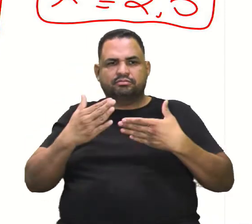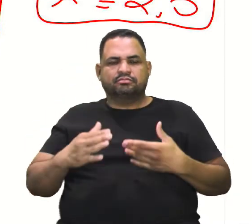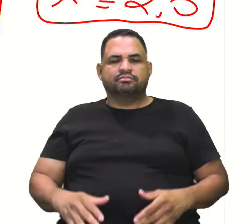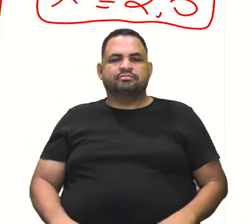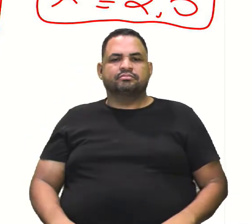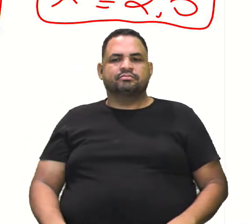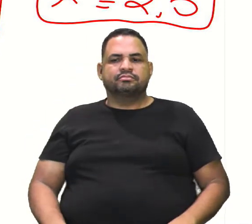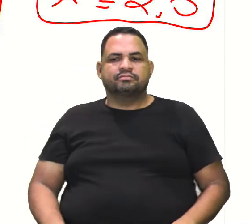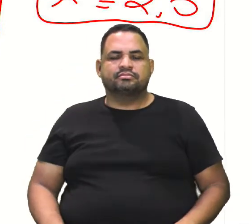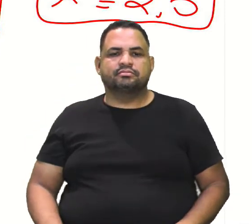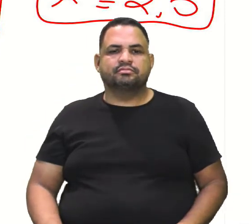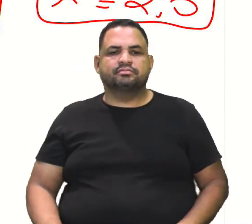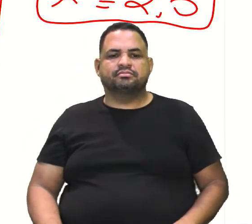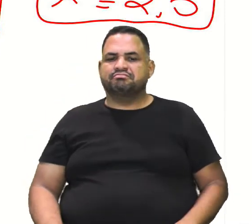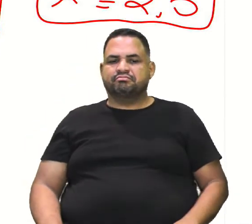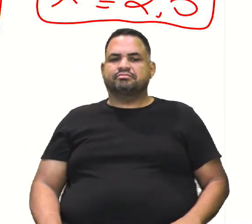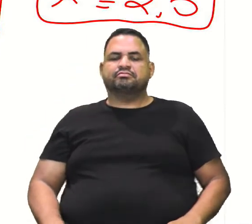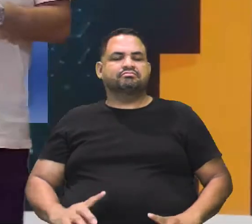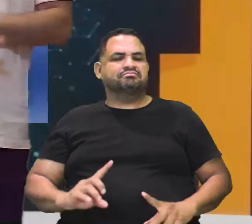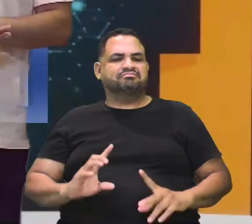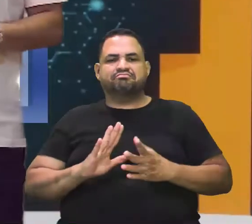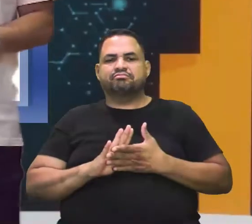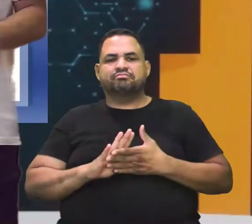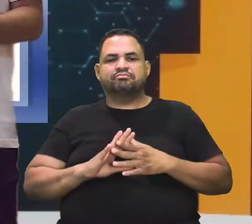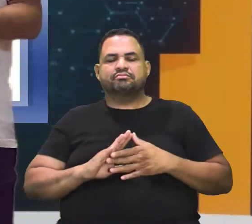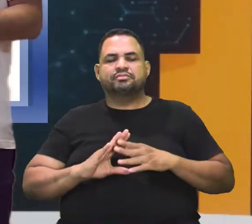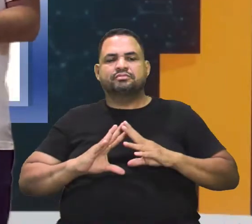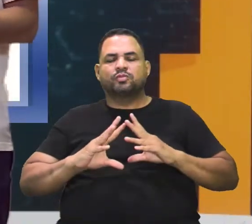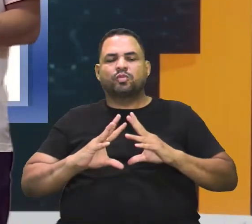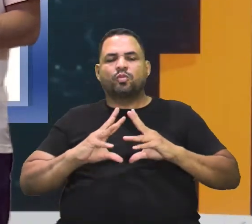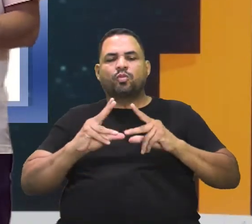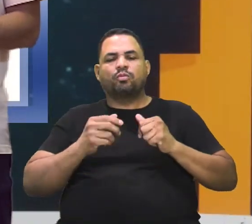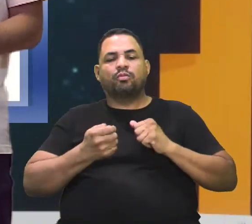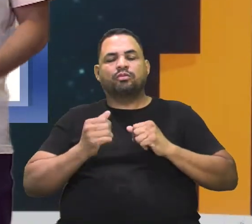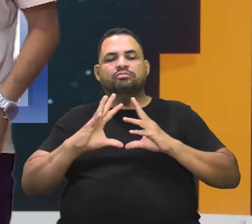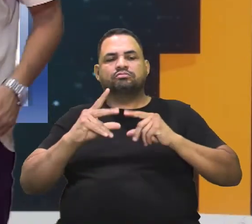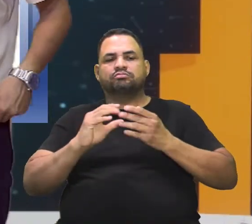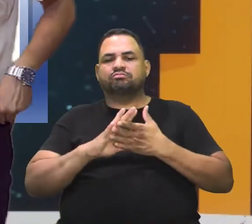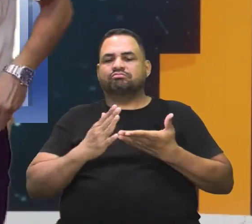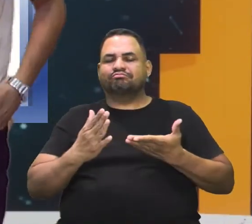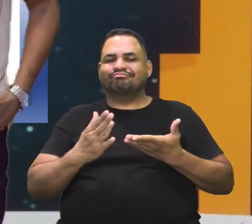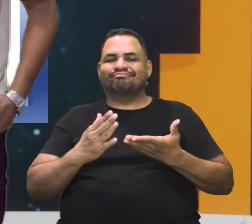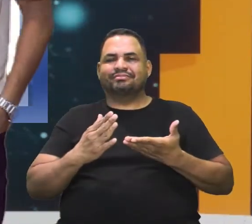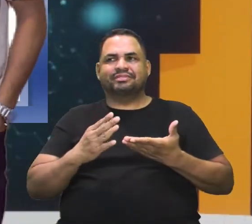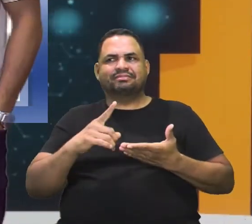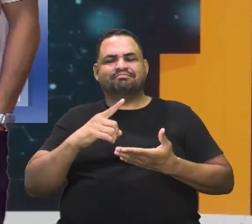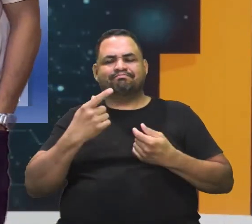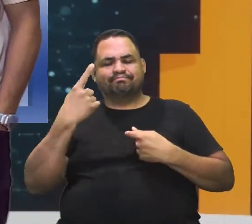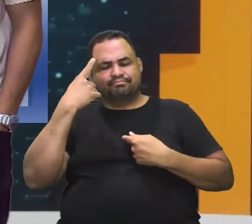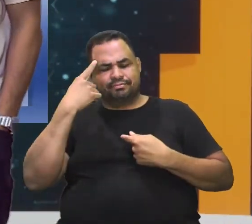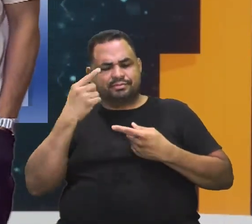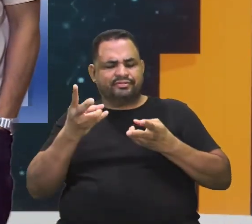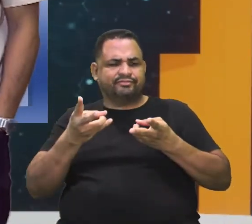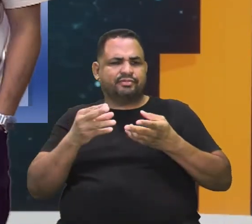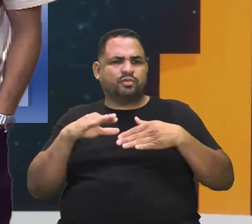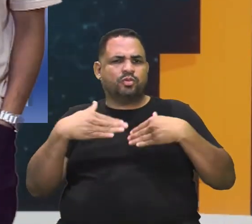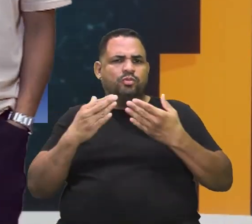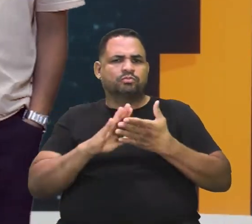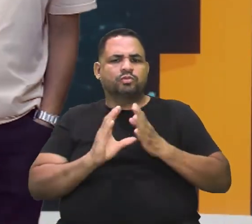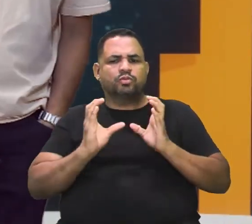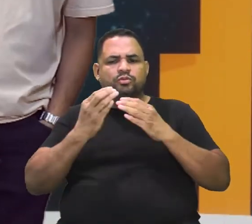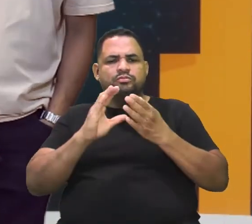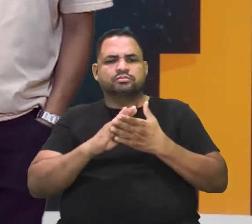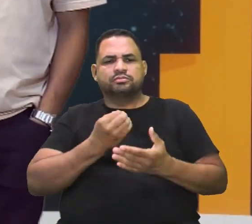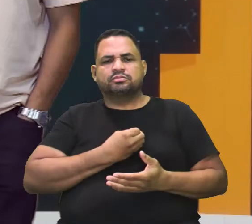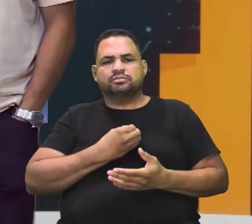tem solução, né? Nem tudo tem solução. Mesmo que às vezes aparentemente parece que tem, Mas você tem que observar qual conjunto está se